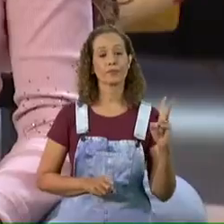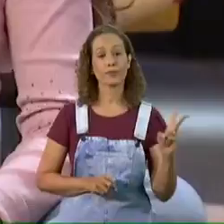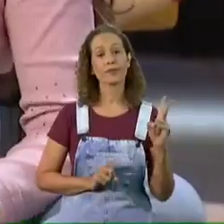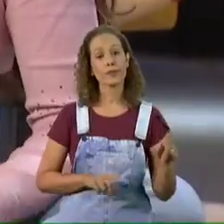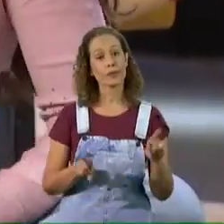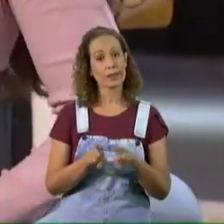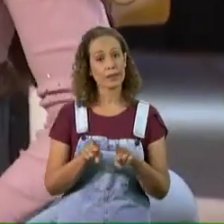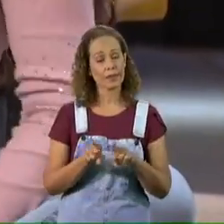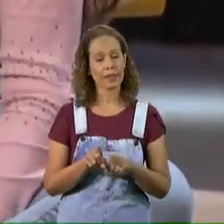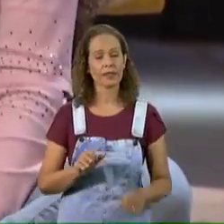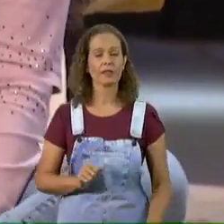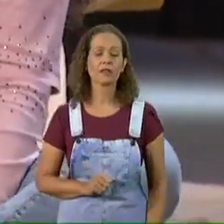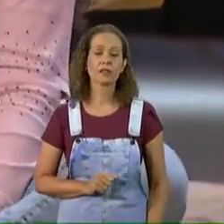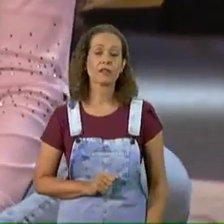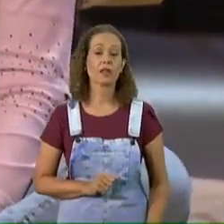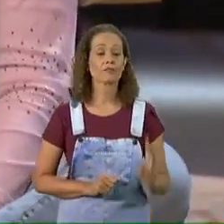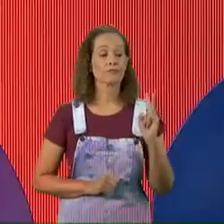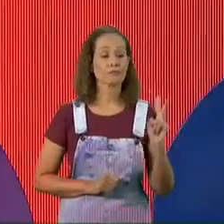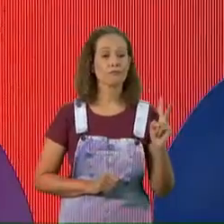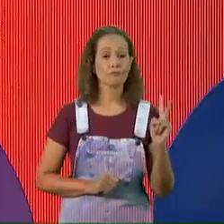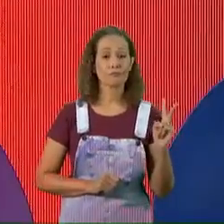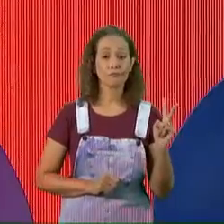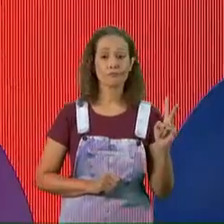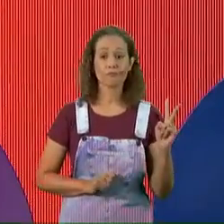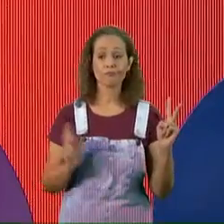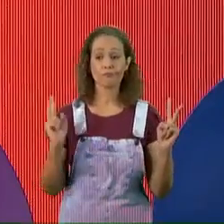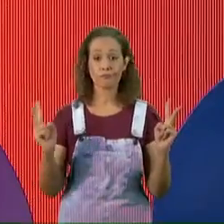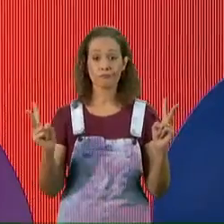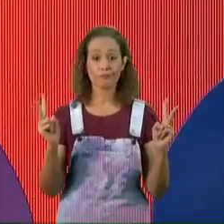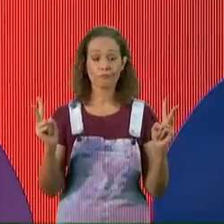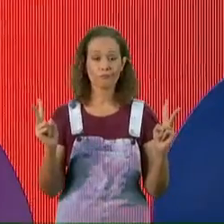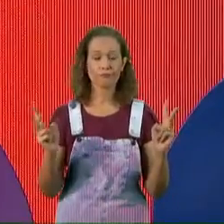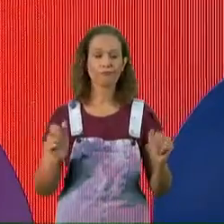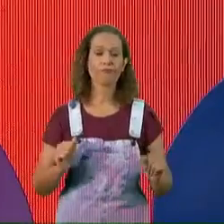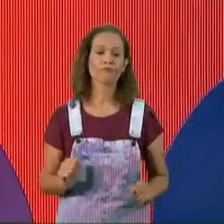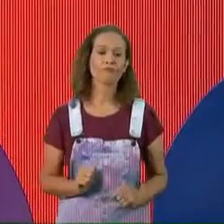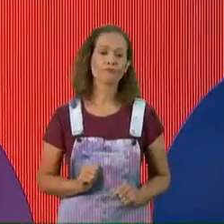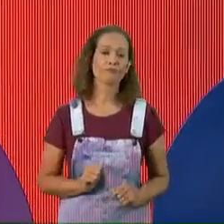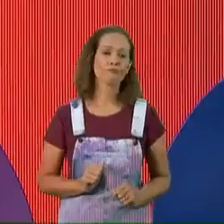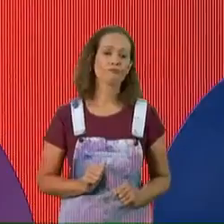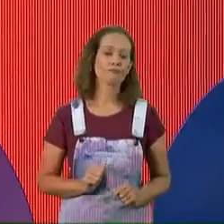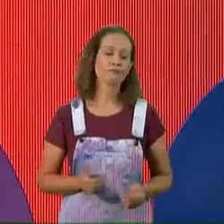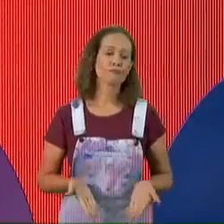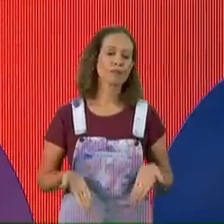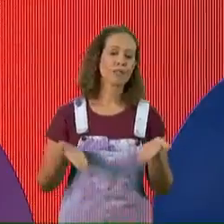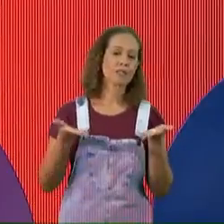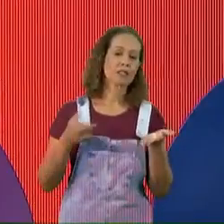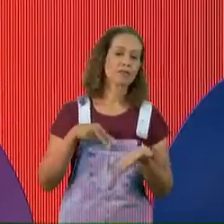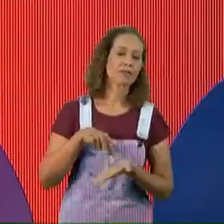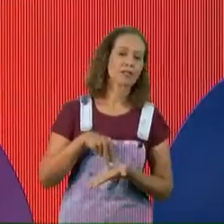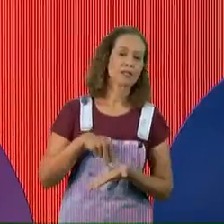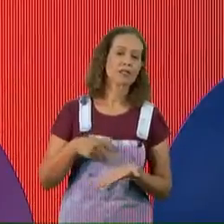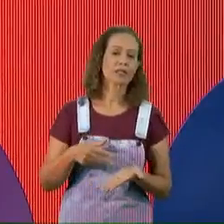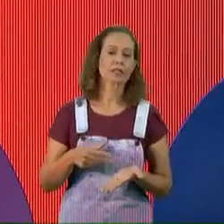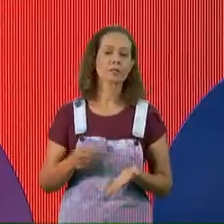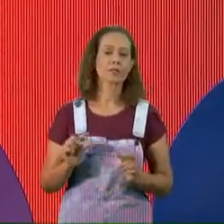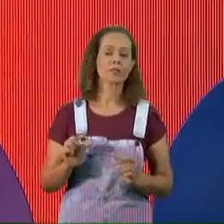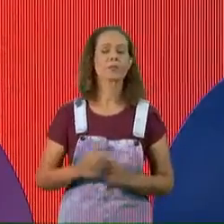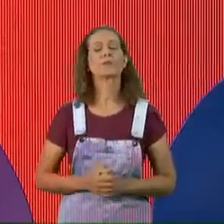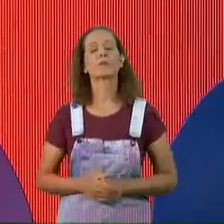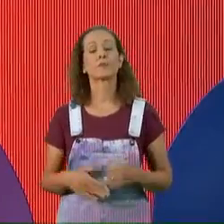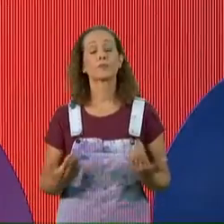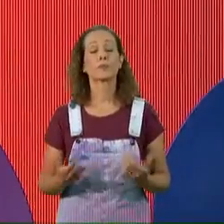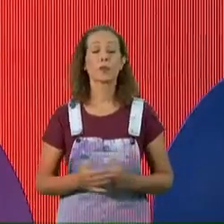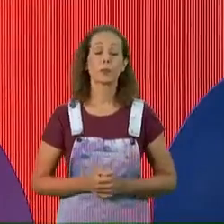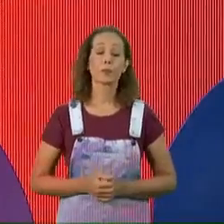aqui. E aí elas vão ter que. Levanta um pouquinho, Juju. Tá tampando seu olhinho aqui. Vai. Aí. E